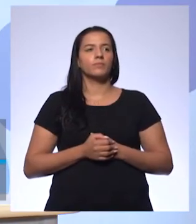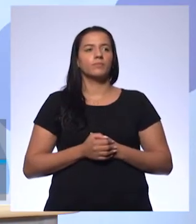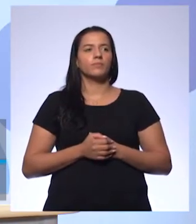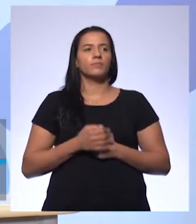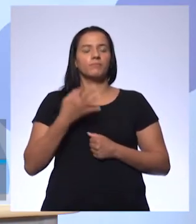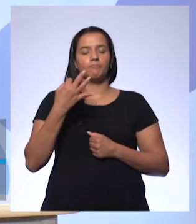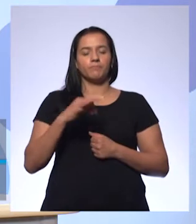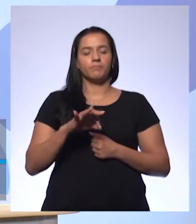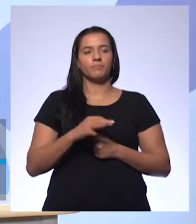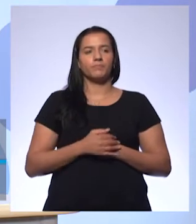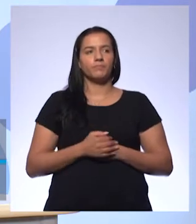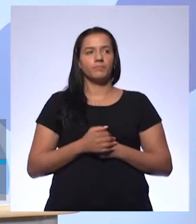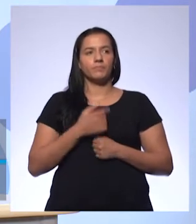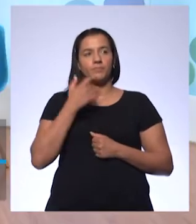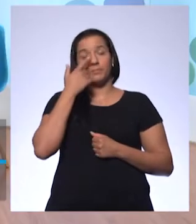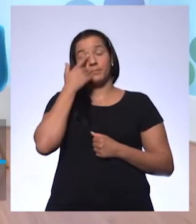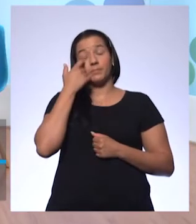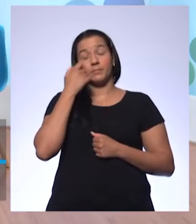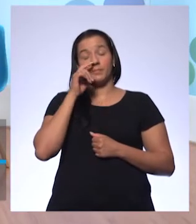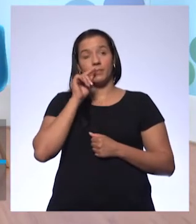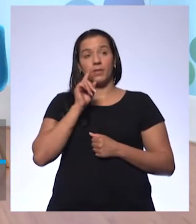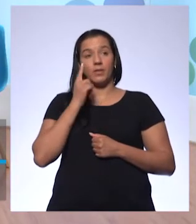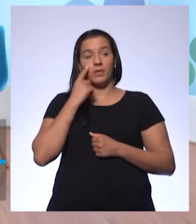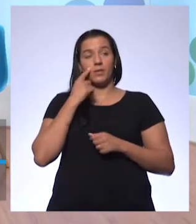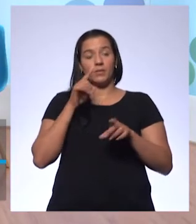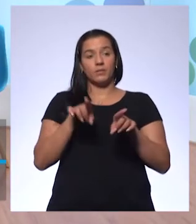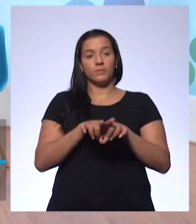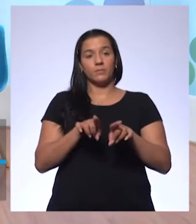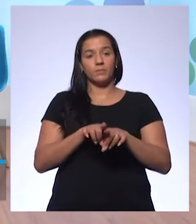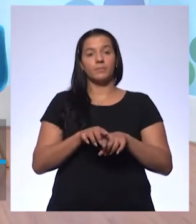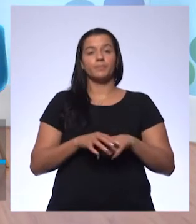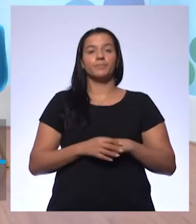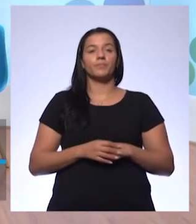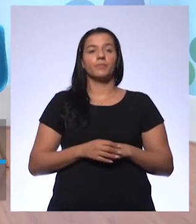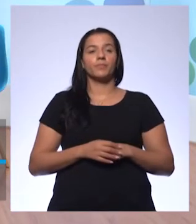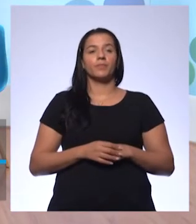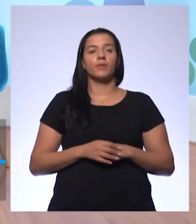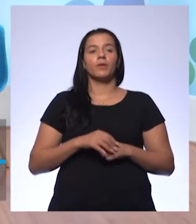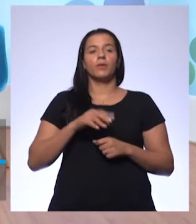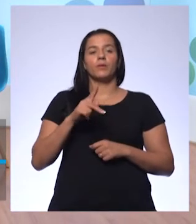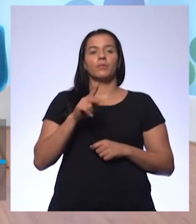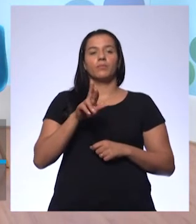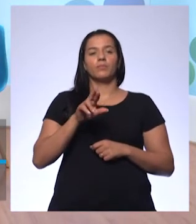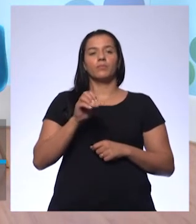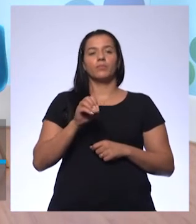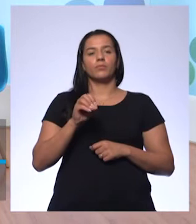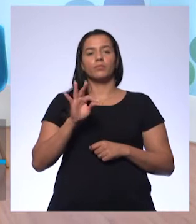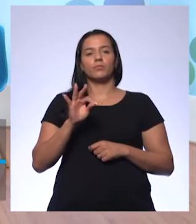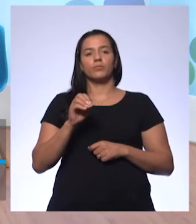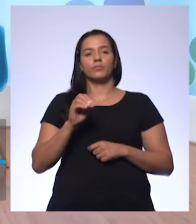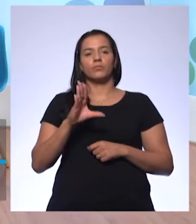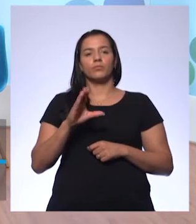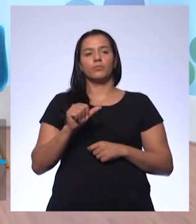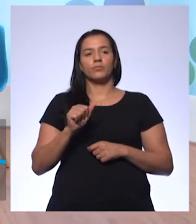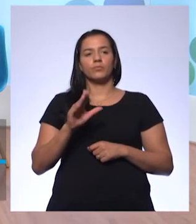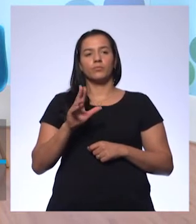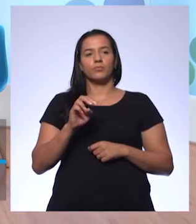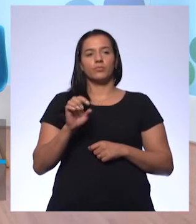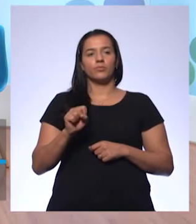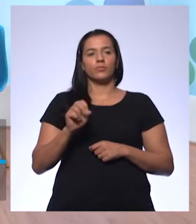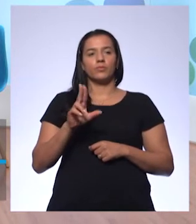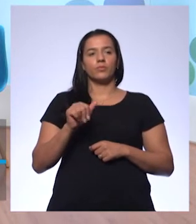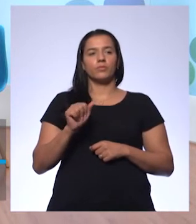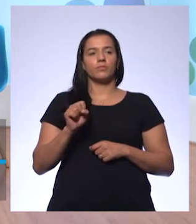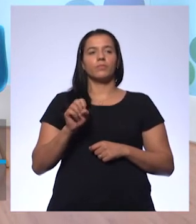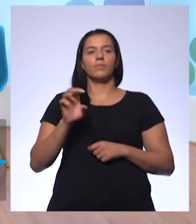Certo. Tá, é isso também. E protozoários são micro-organismos eucariônticos unicelulares. Olha,